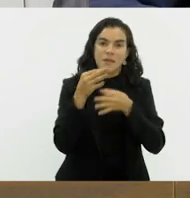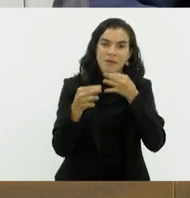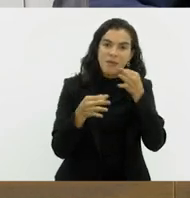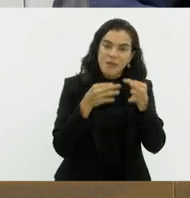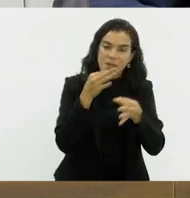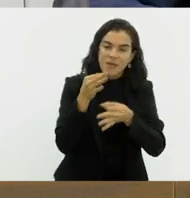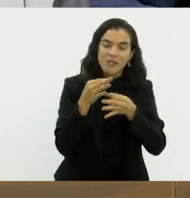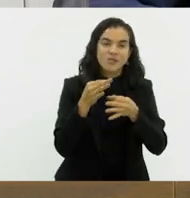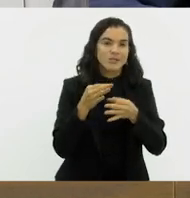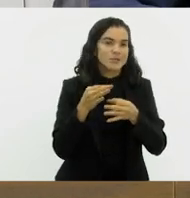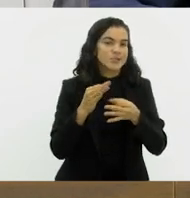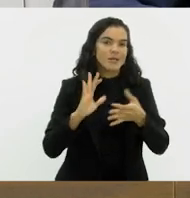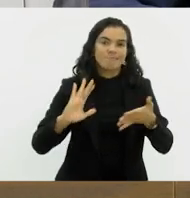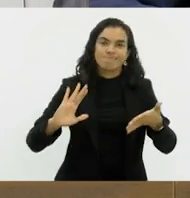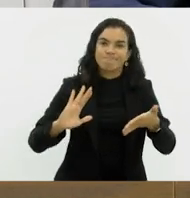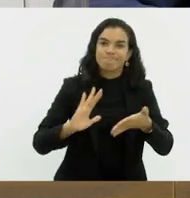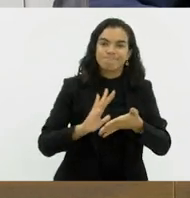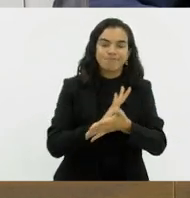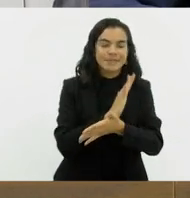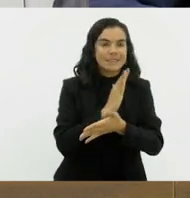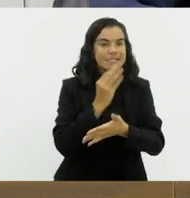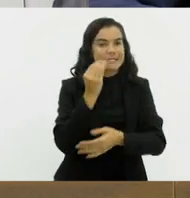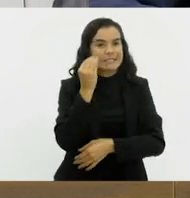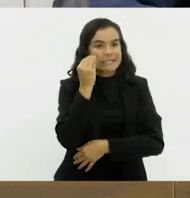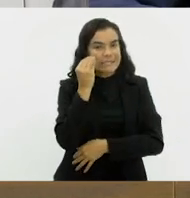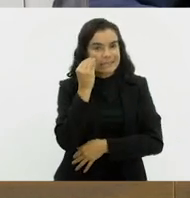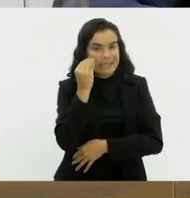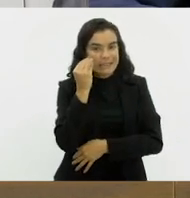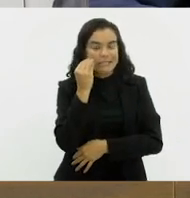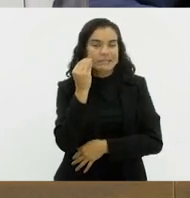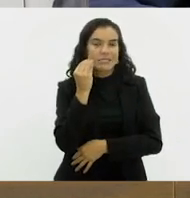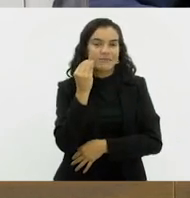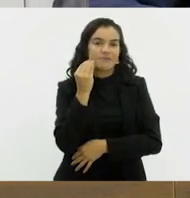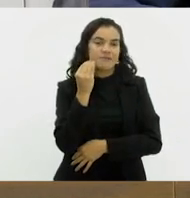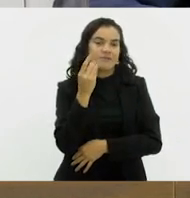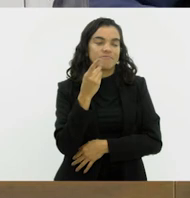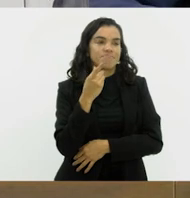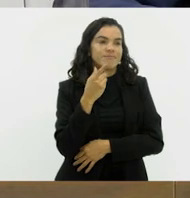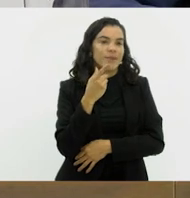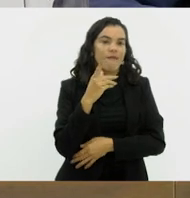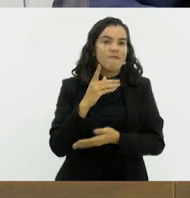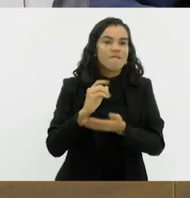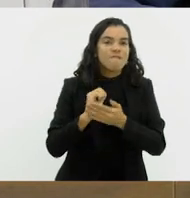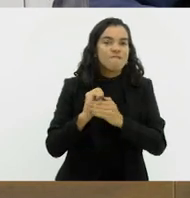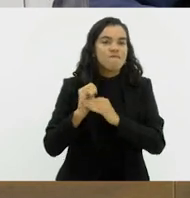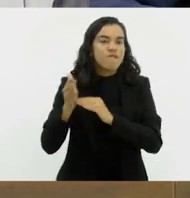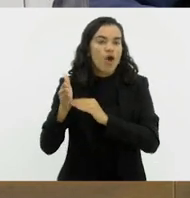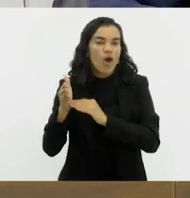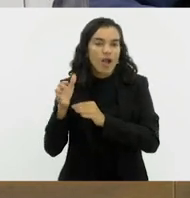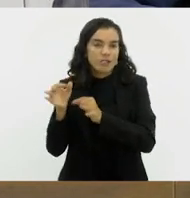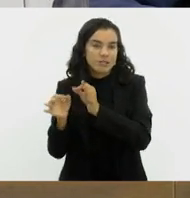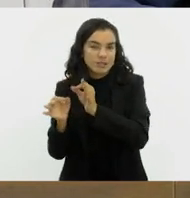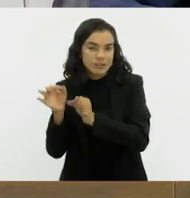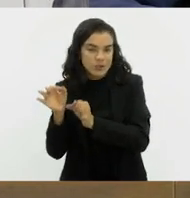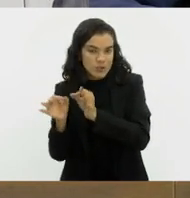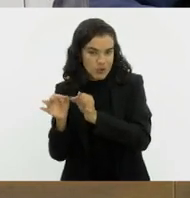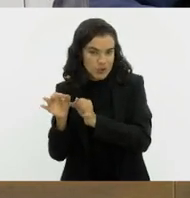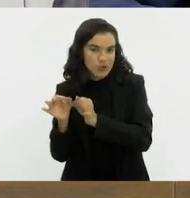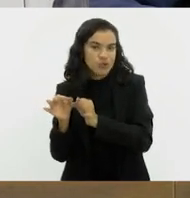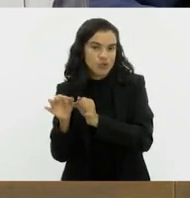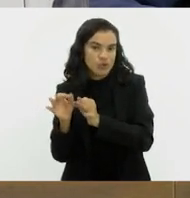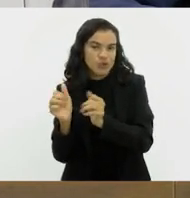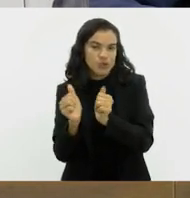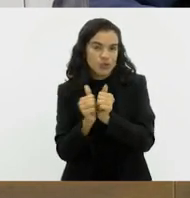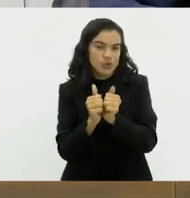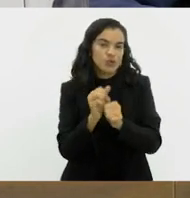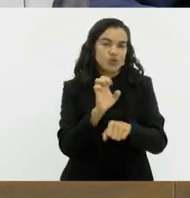havia esgotado as tentativas de, um entendimento extrajudicial com, o Estado do Rio de